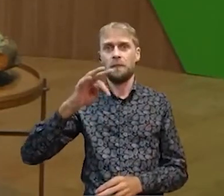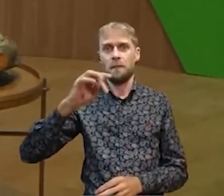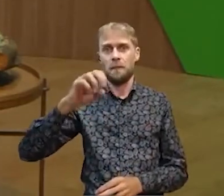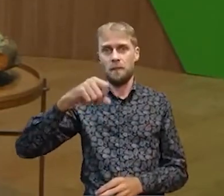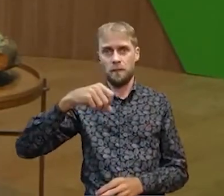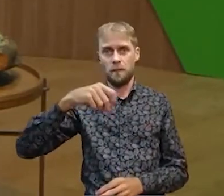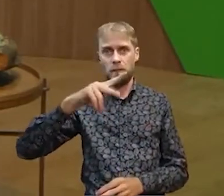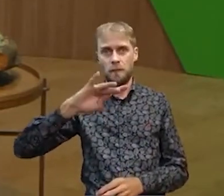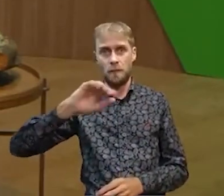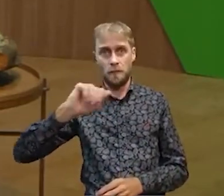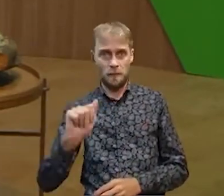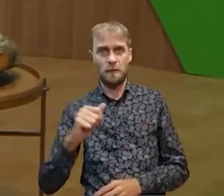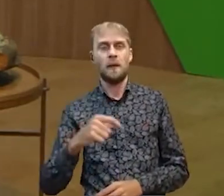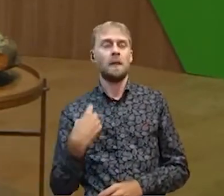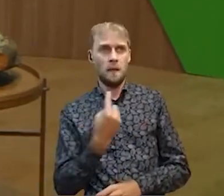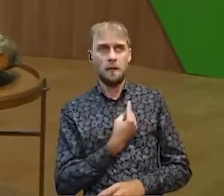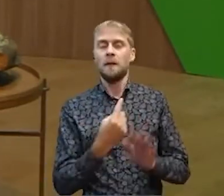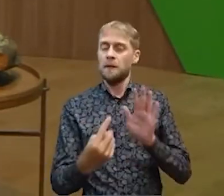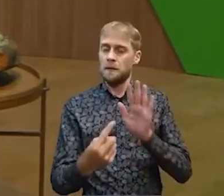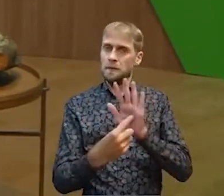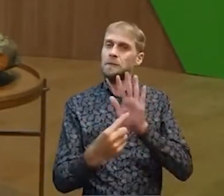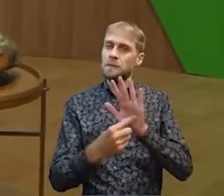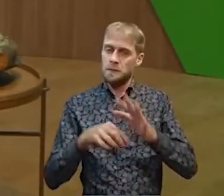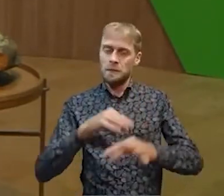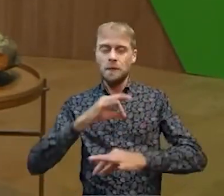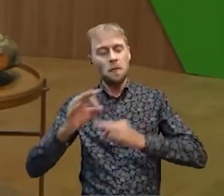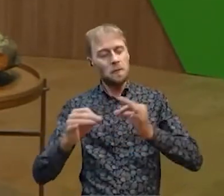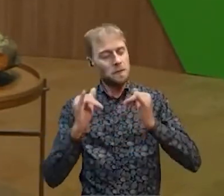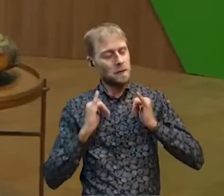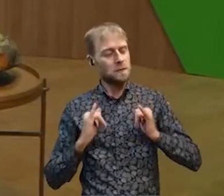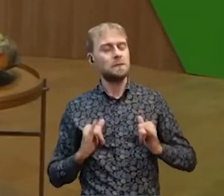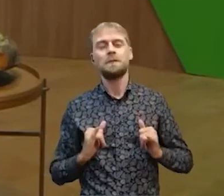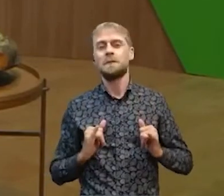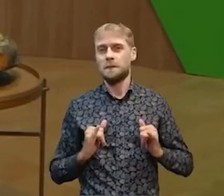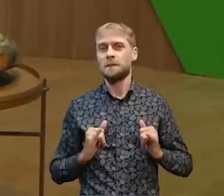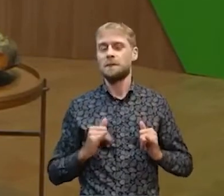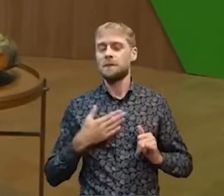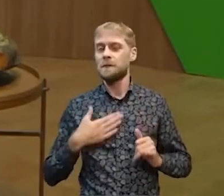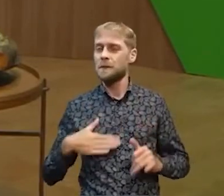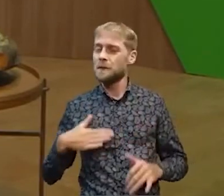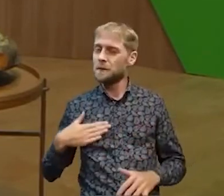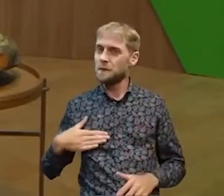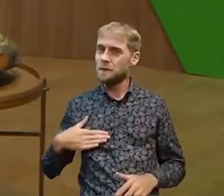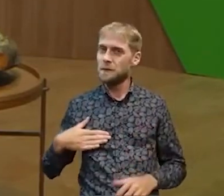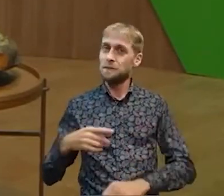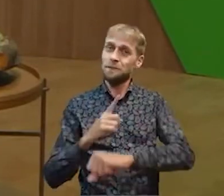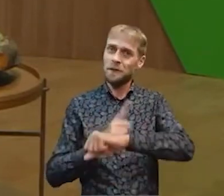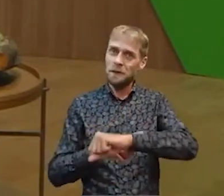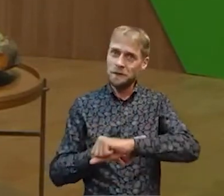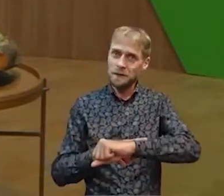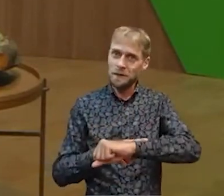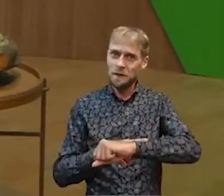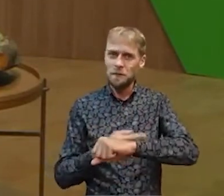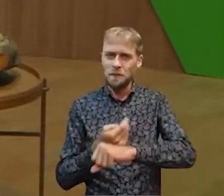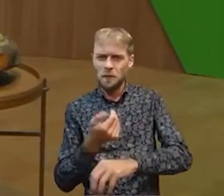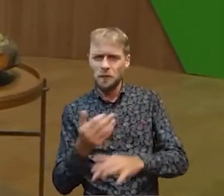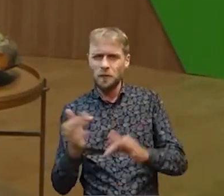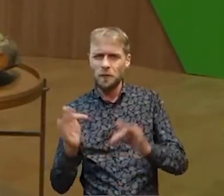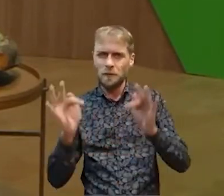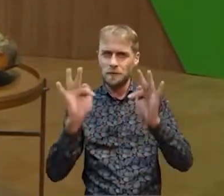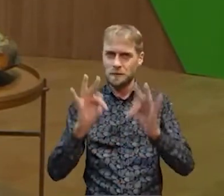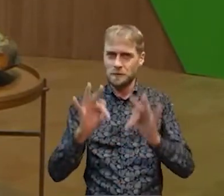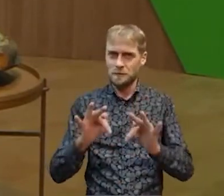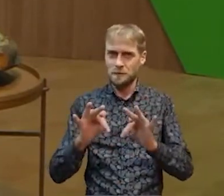de poder mostrar o projeto com muito mais tranquilidade, tá bom? Mas como o nosso tempo está encerrando, eu vou